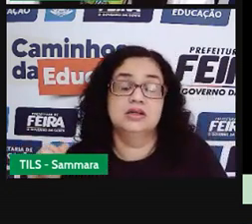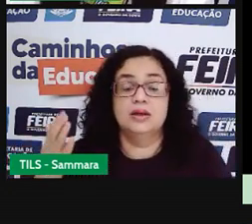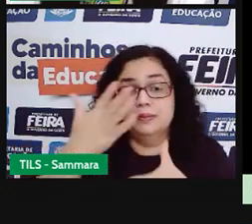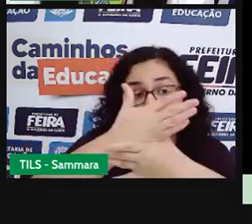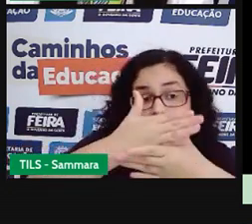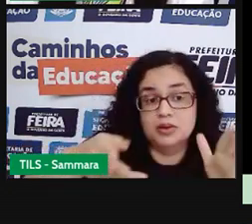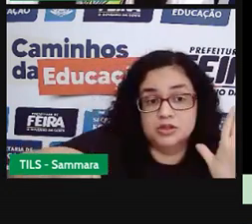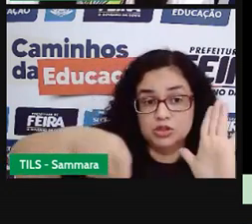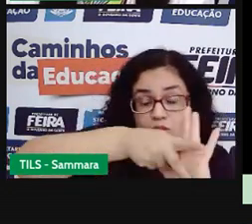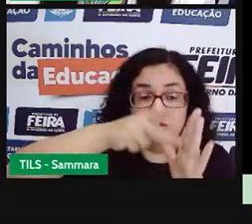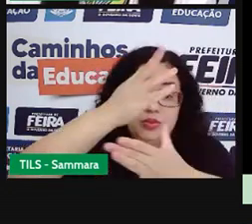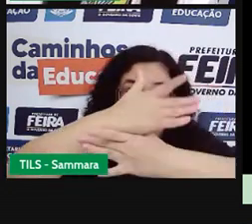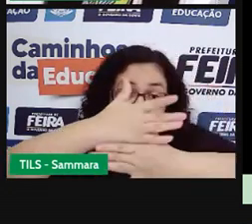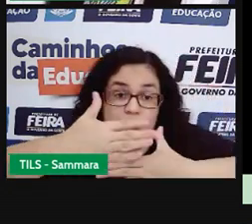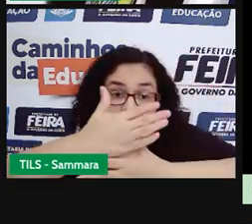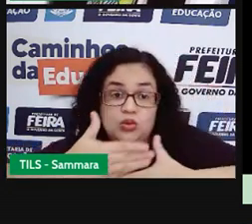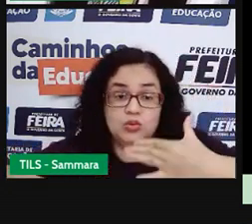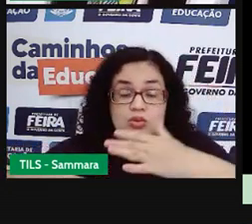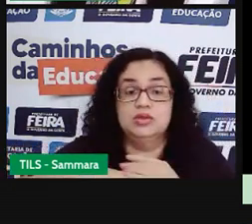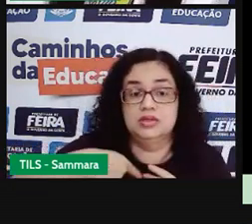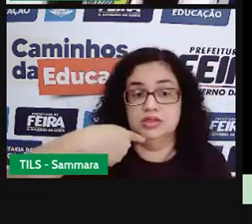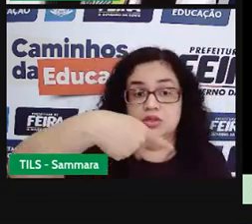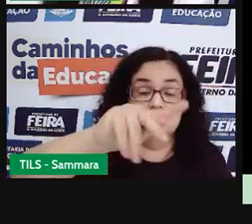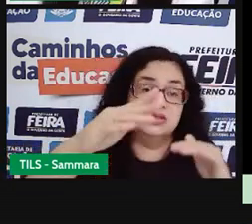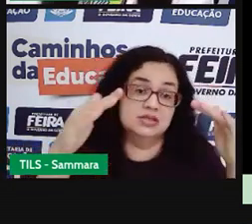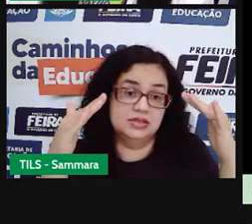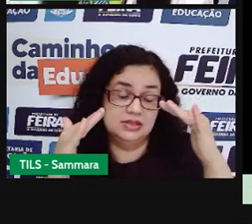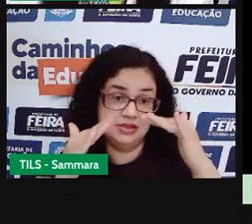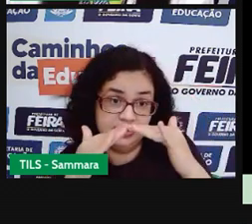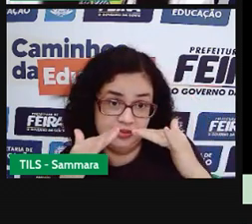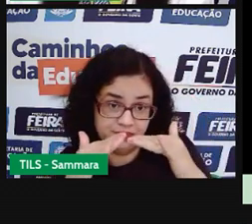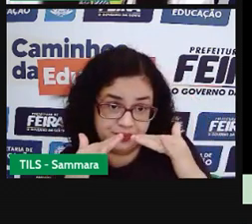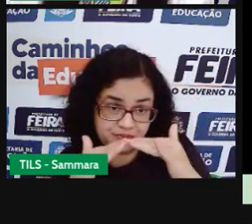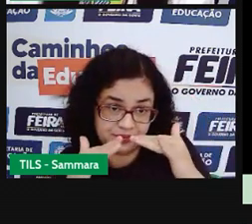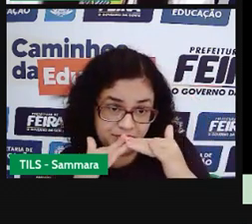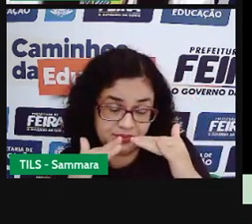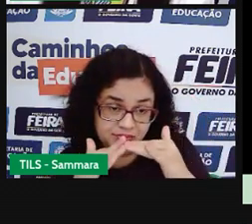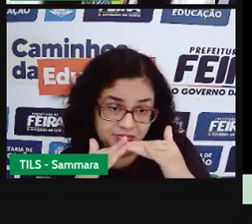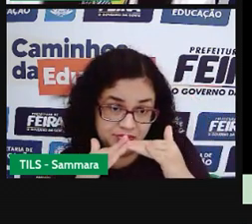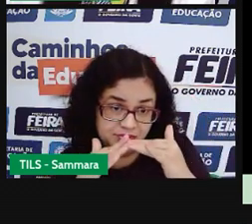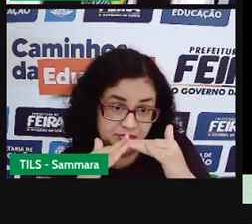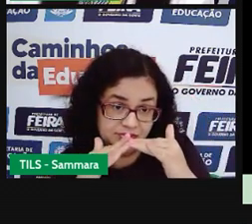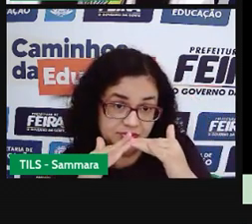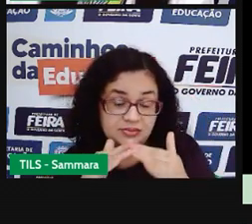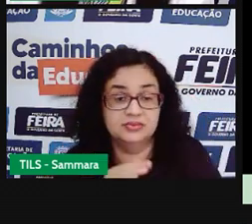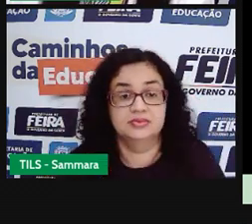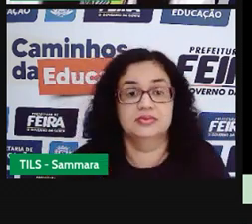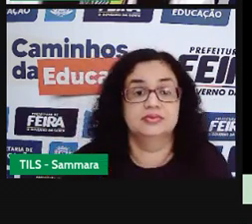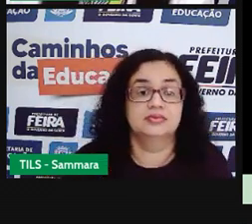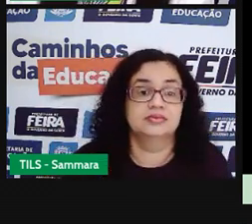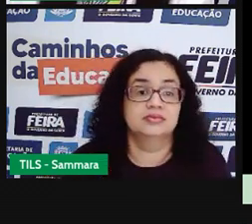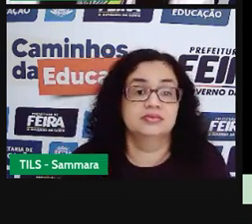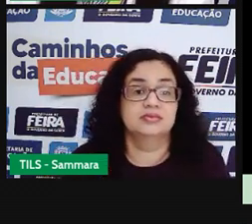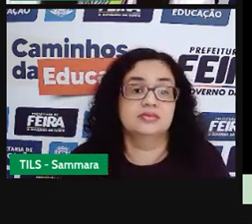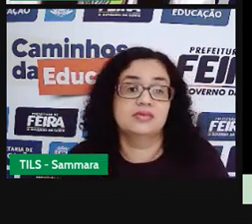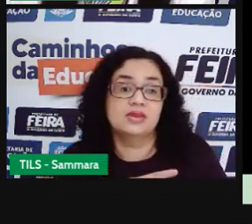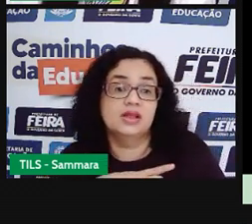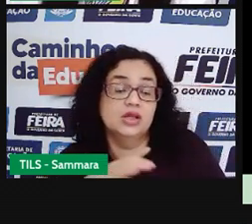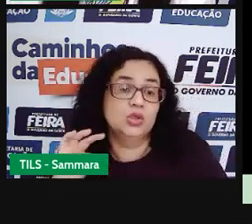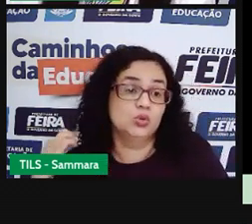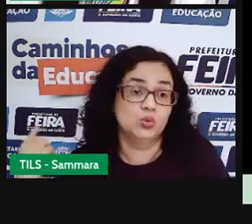próprias construções a construção da nossa casa da casa do vizinho das ruas Enfim